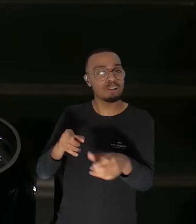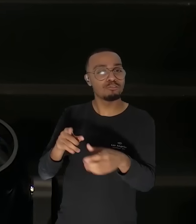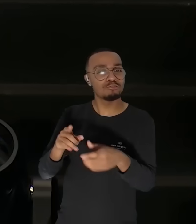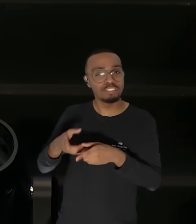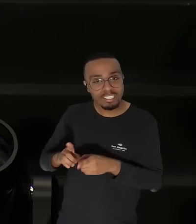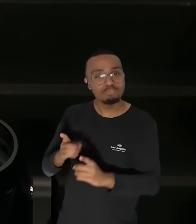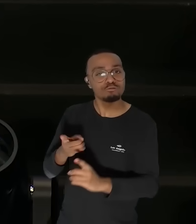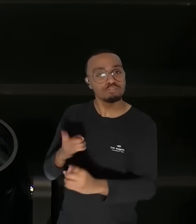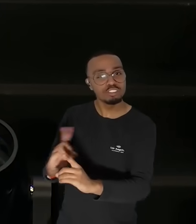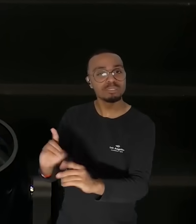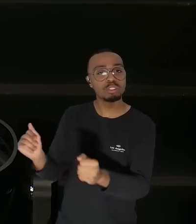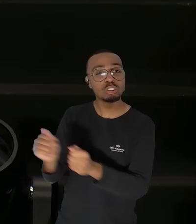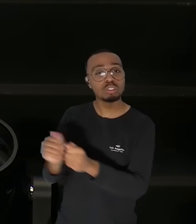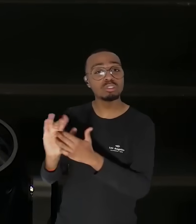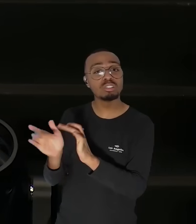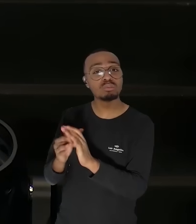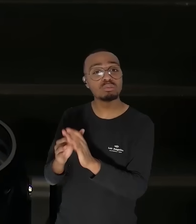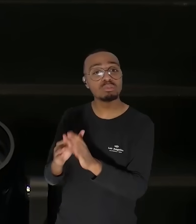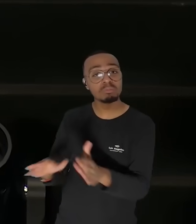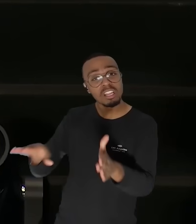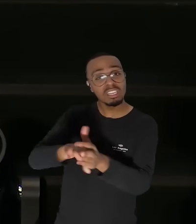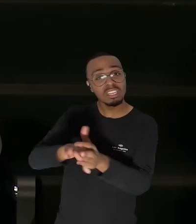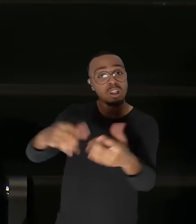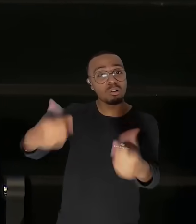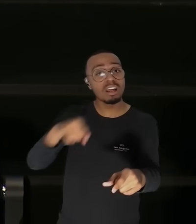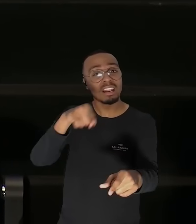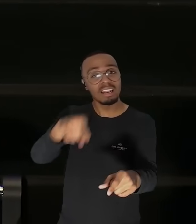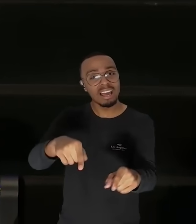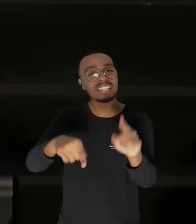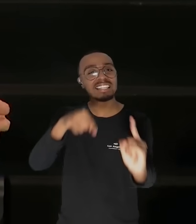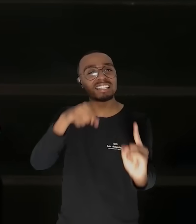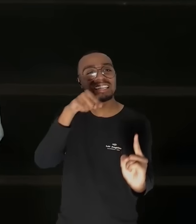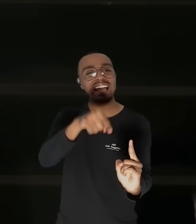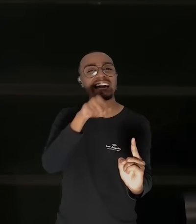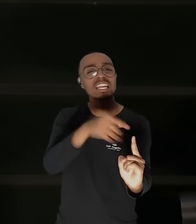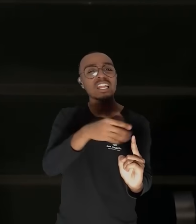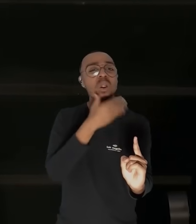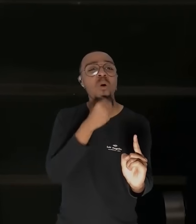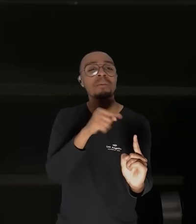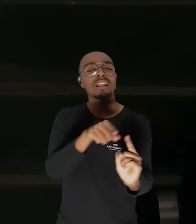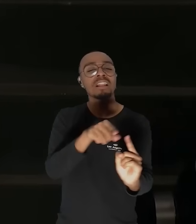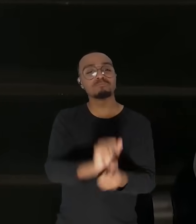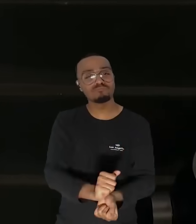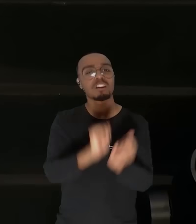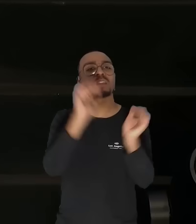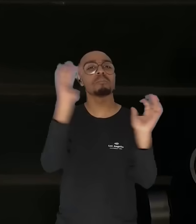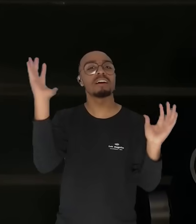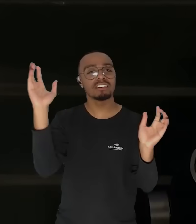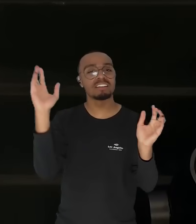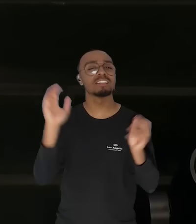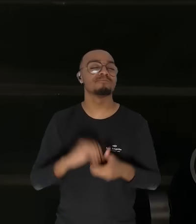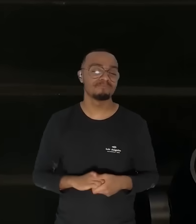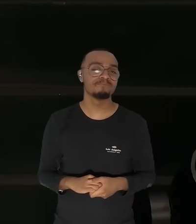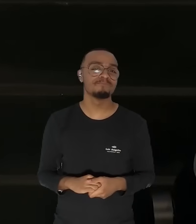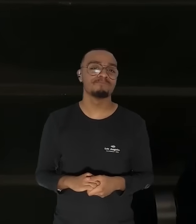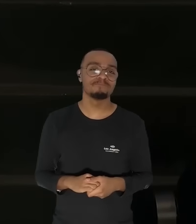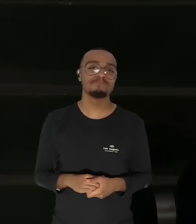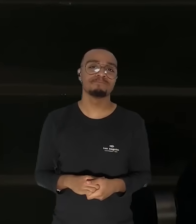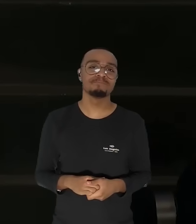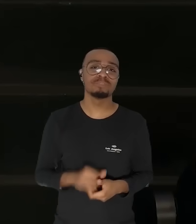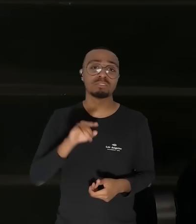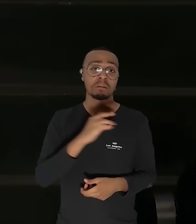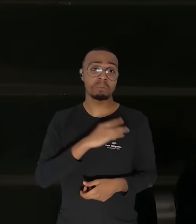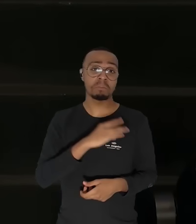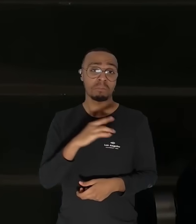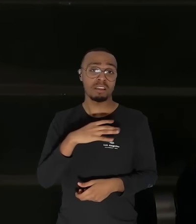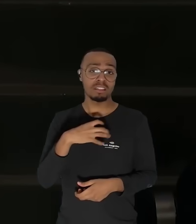essa fúria do diabo é para você ficar feliz, essa raiva é para você ficar feliz. Agora, quando você sentir esse medo todo, lembra da minha voz,